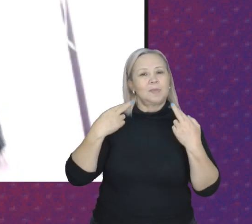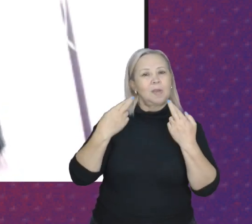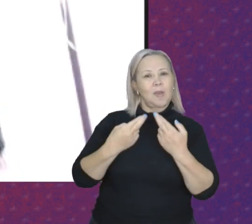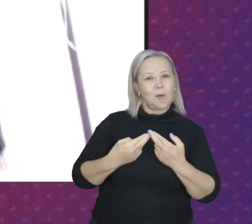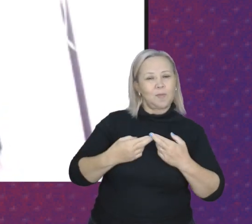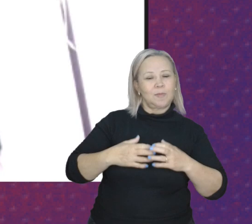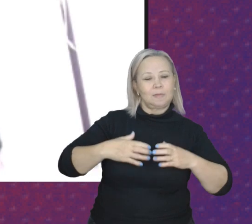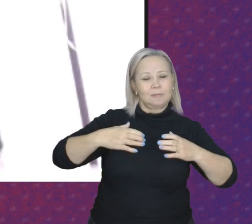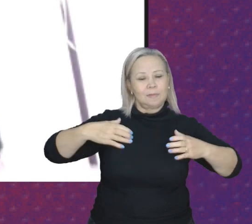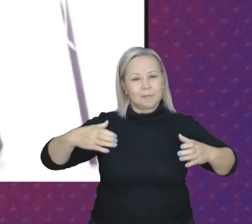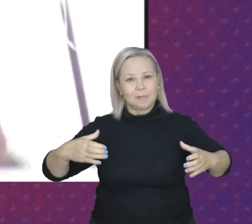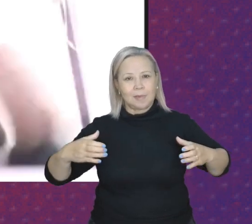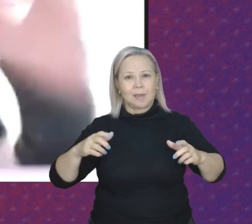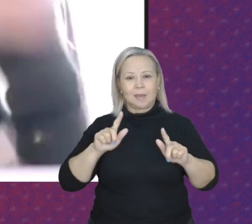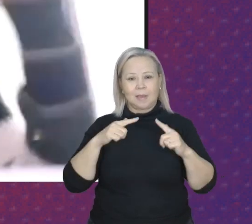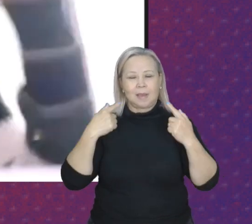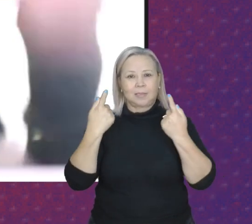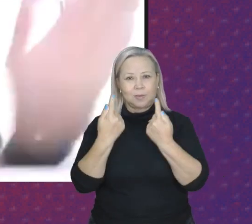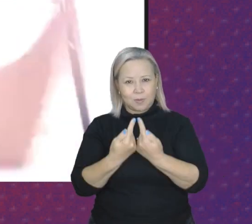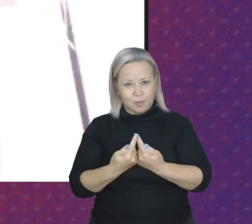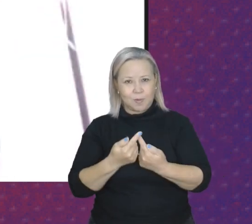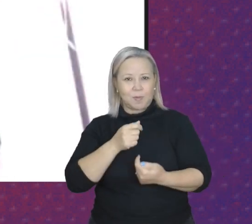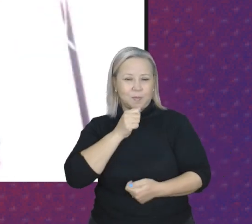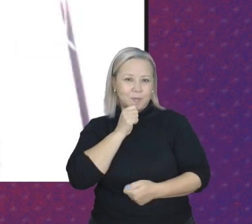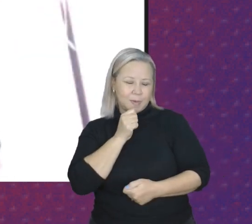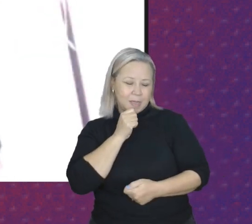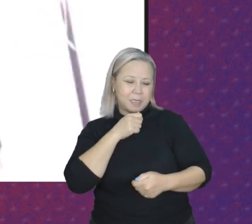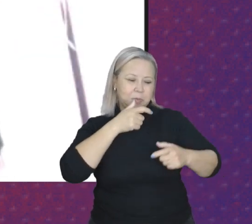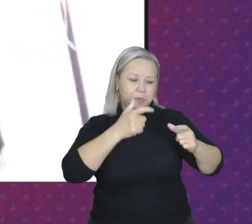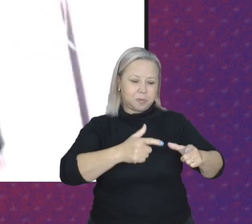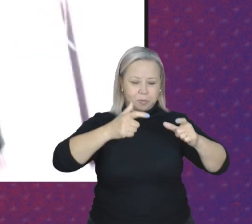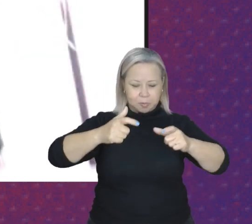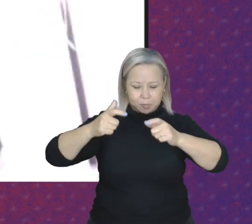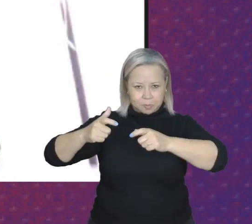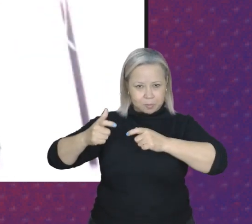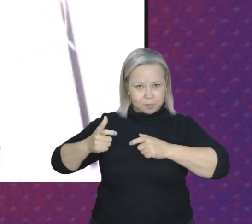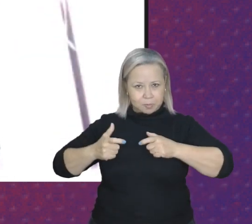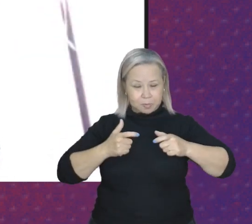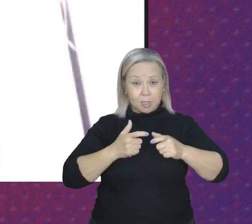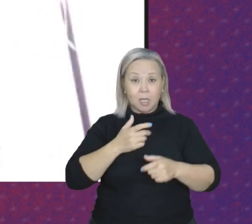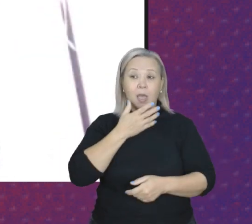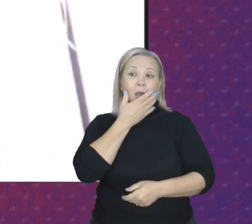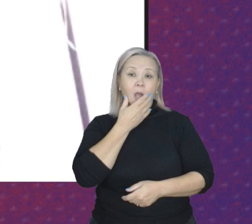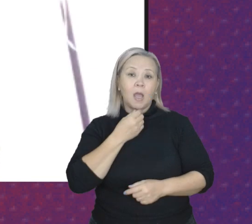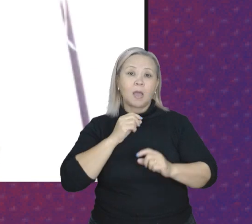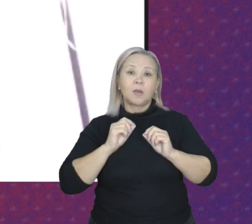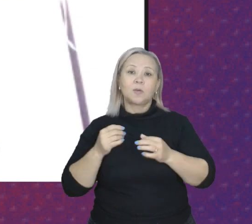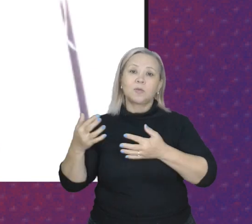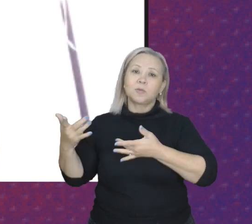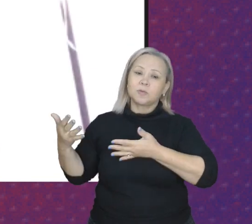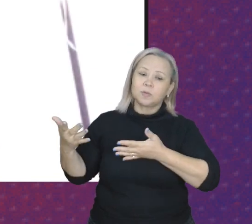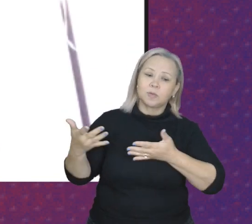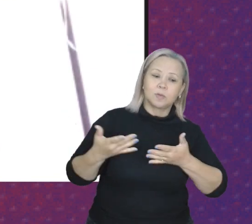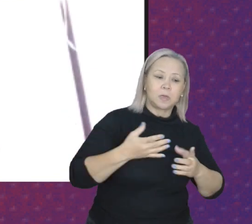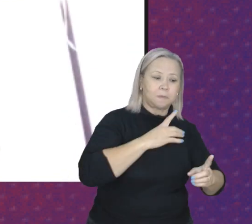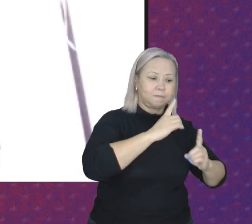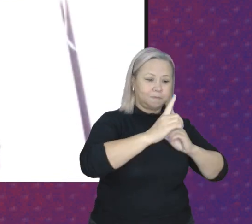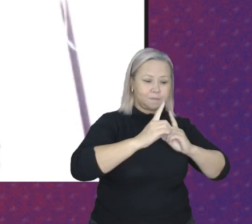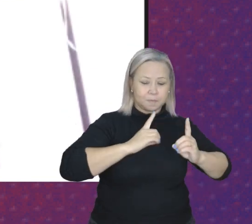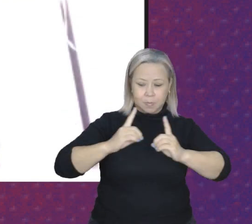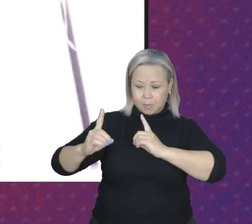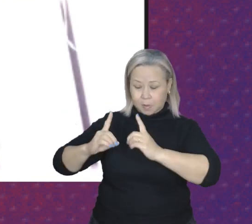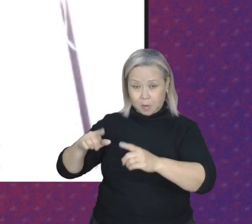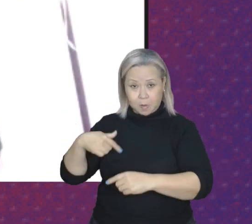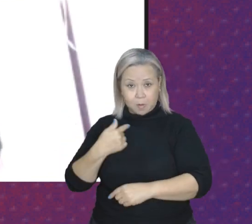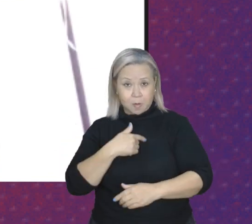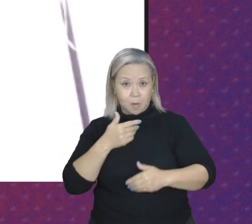grupos, né, em muitos lugares, e os homens trans vinham fazer esse diálogo conosco. O